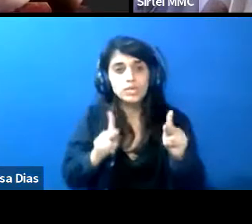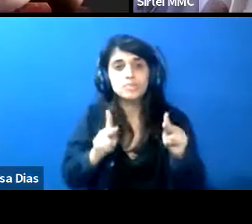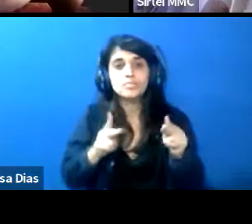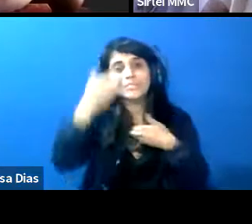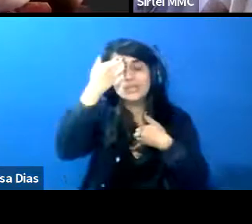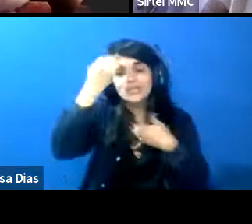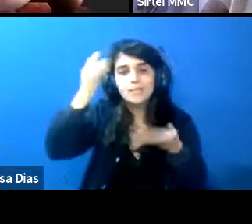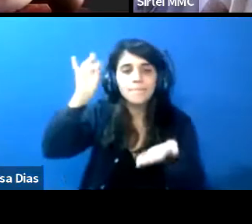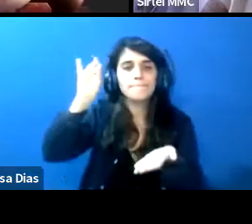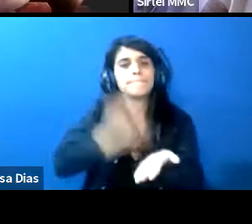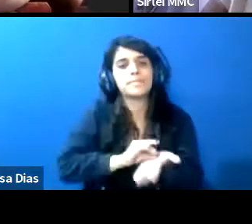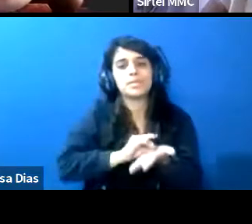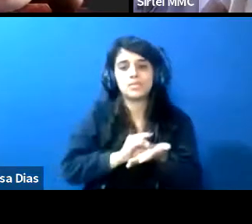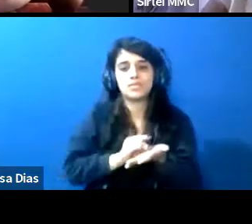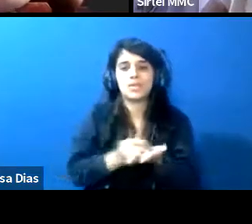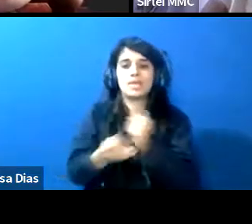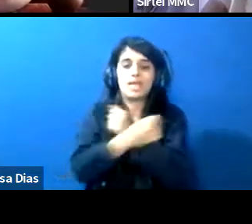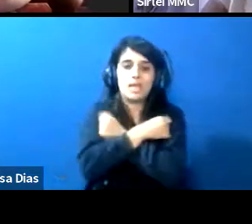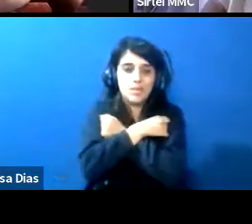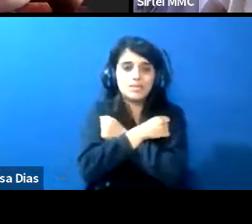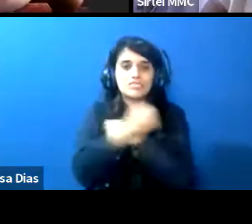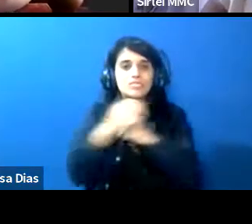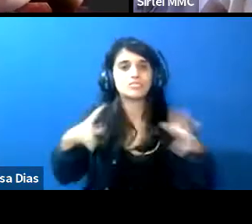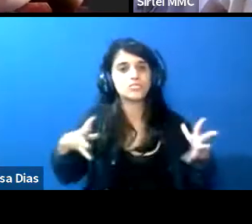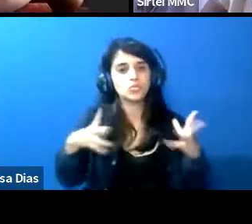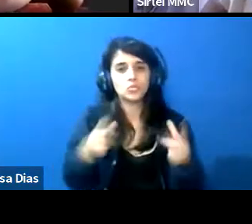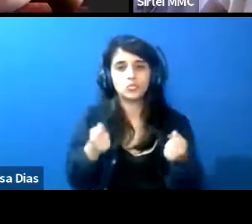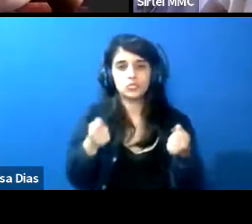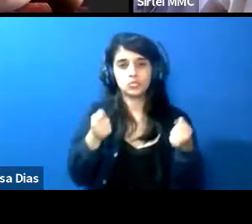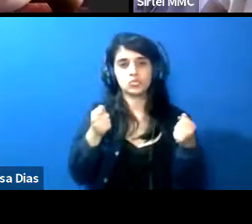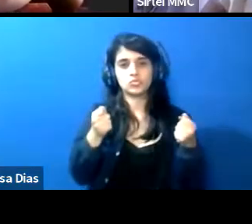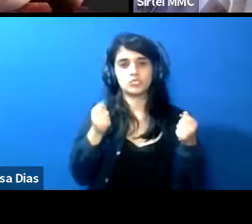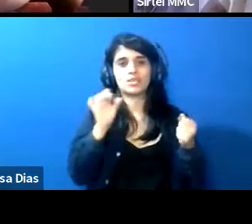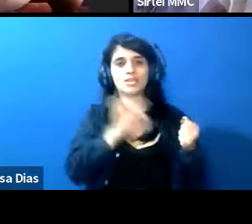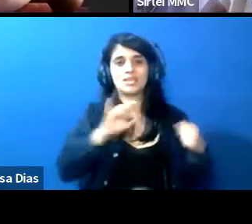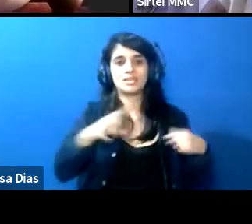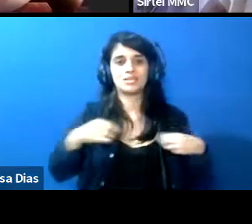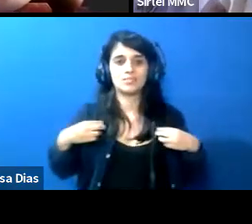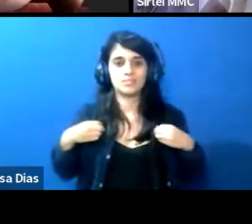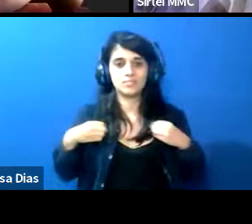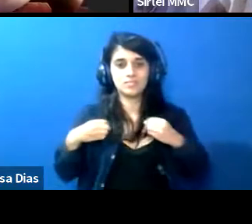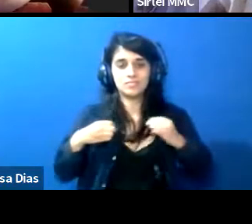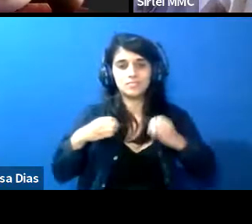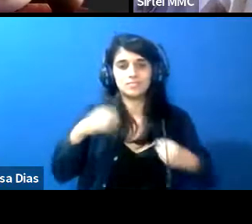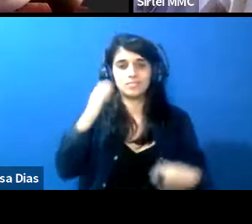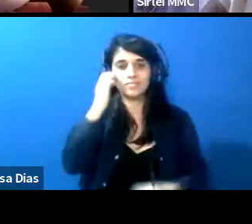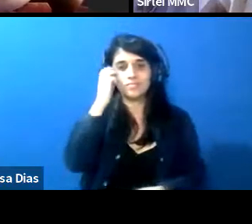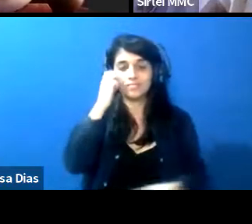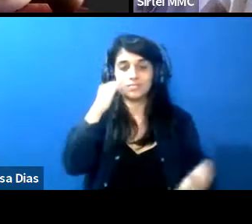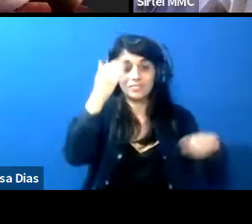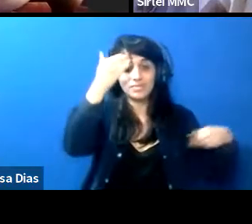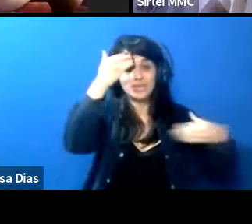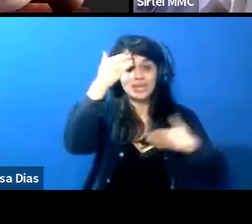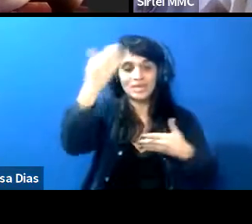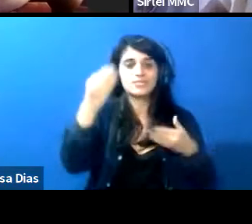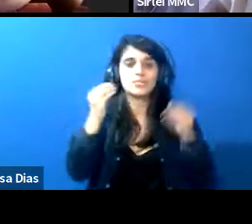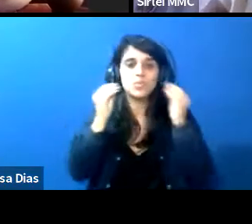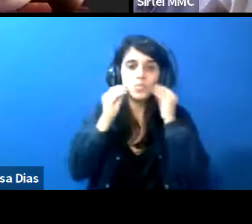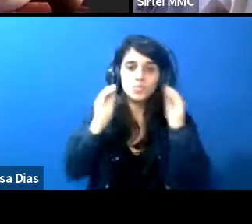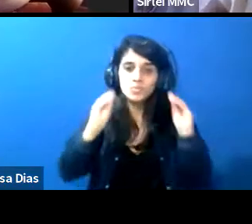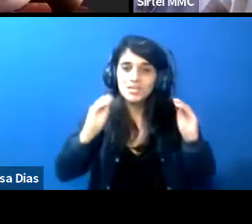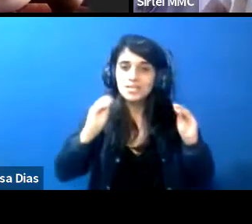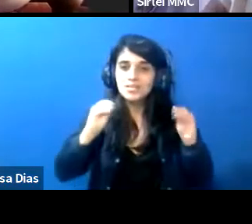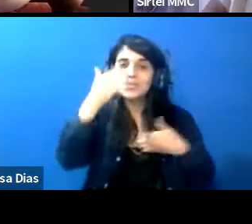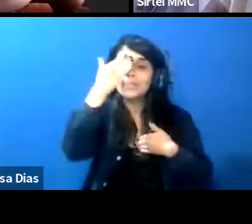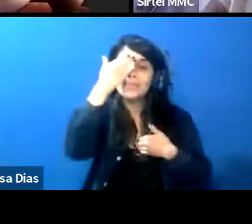obrigada mesmo e um abraço bem, bem afetuoso a cada uma que está por aqui. Obrigada. Beijo gigante, Edna.